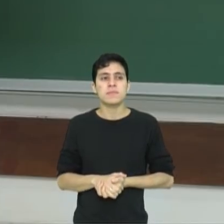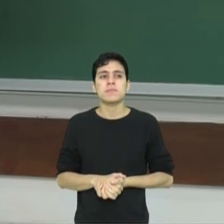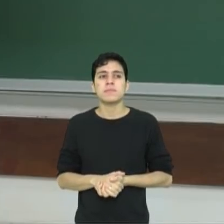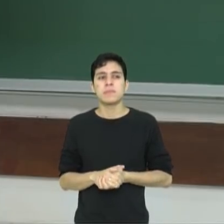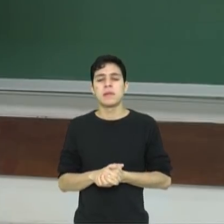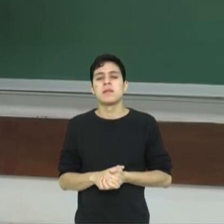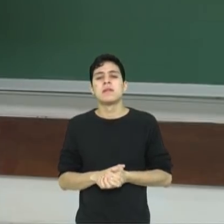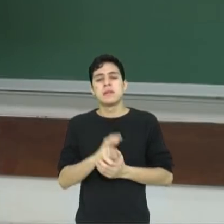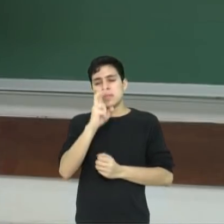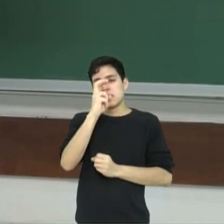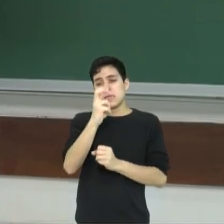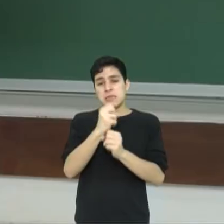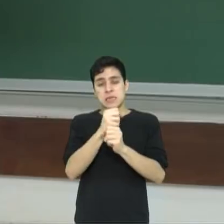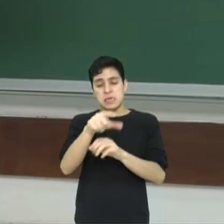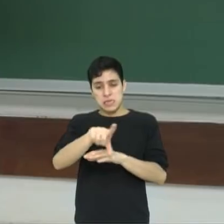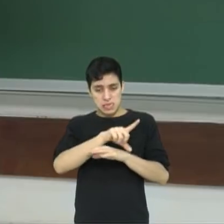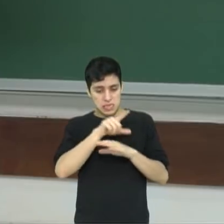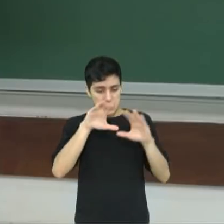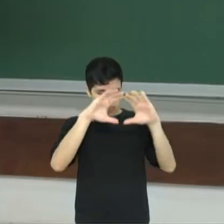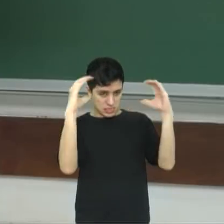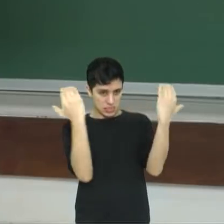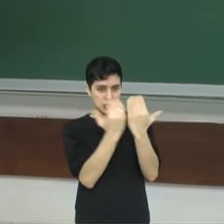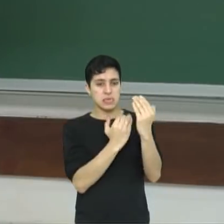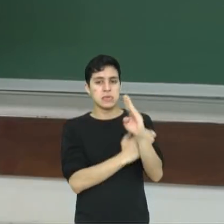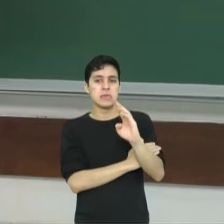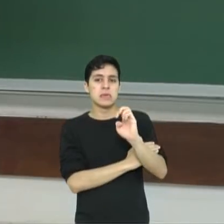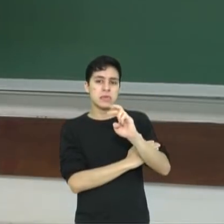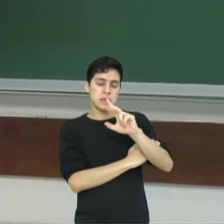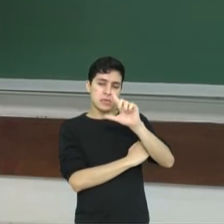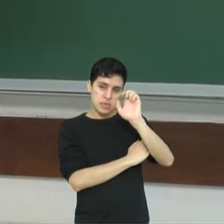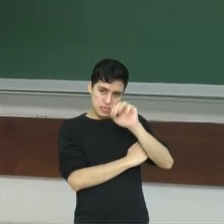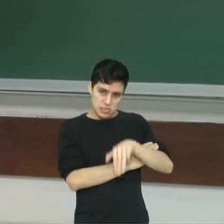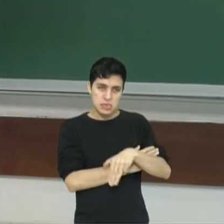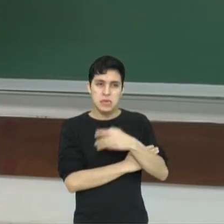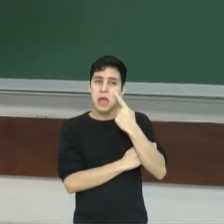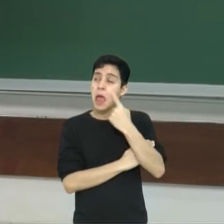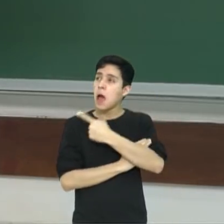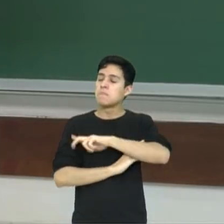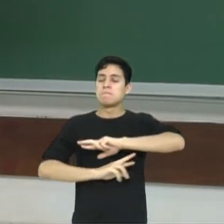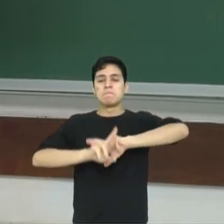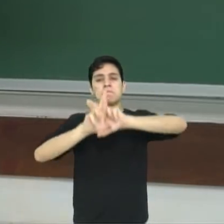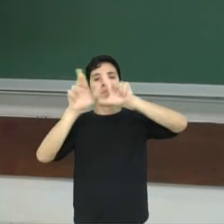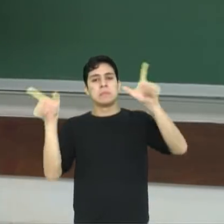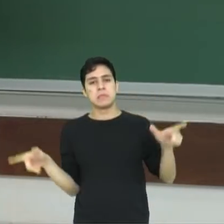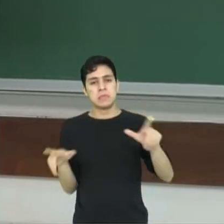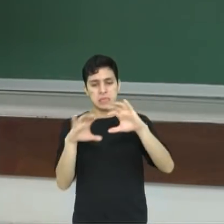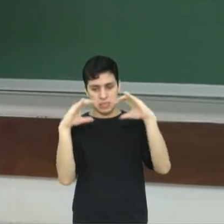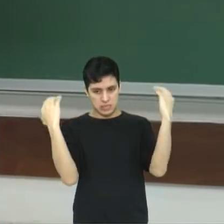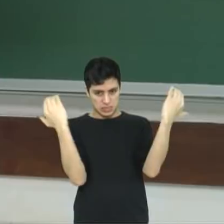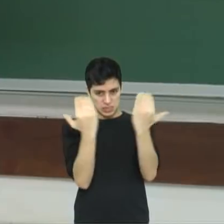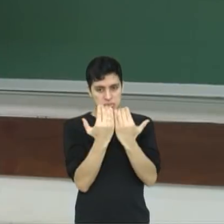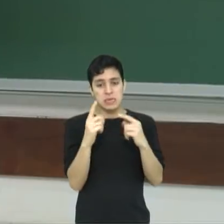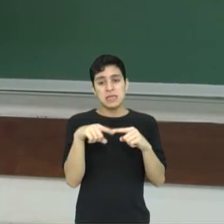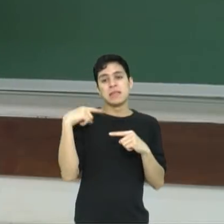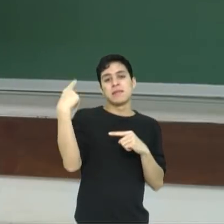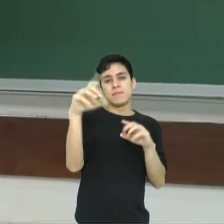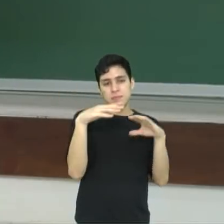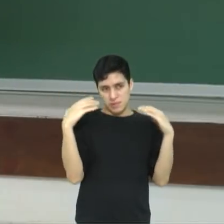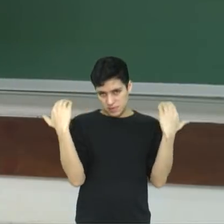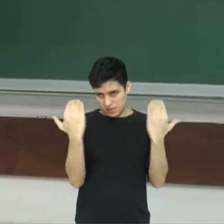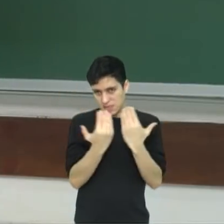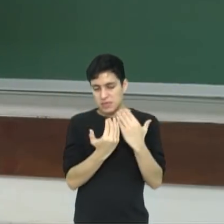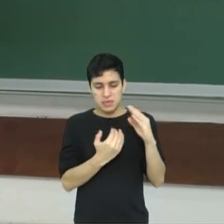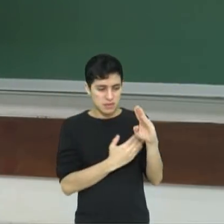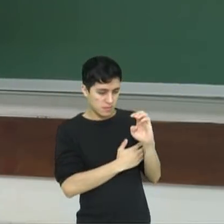1880, 5 anos antes da Conferência de Berlim, 1913, olha a diferença da conferência, pós-Conferência de Berlim.